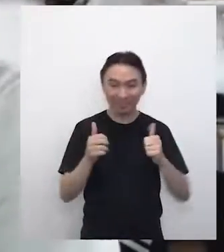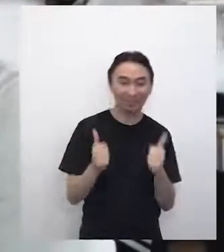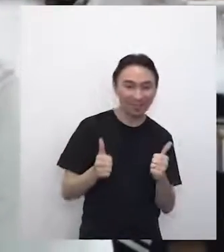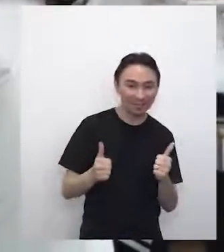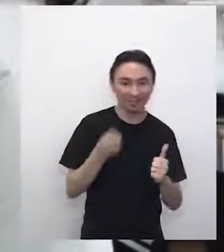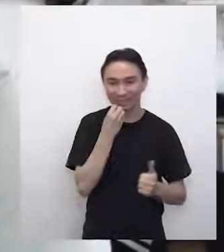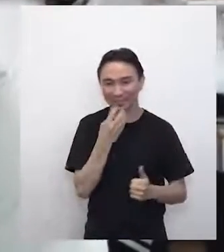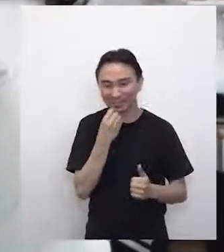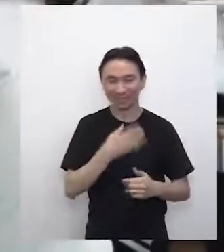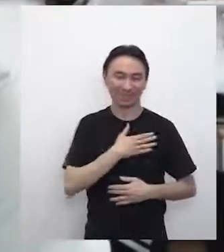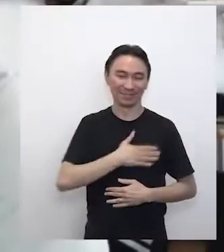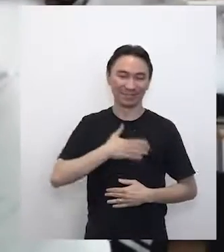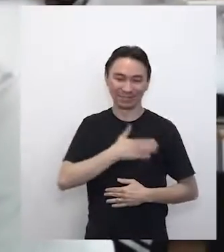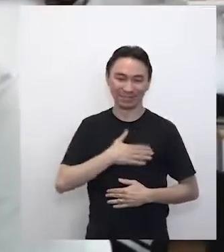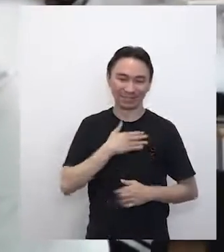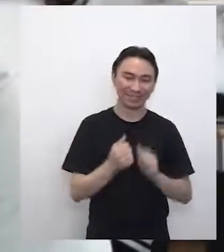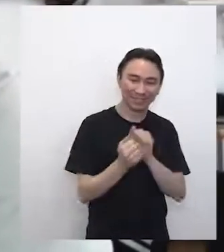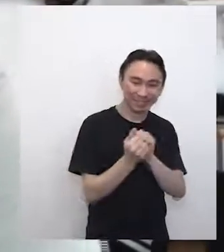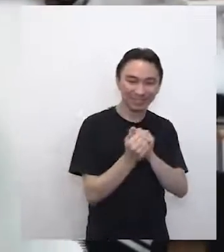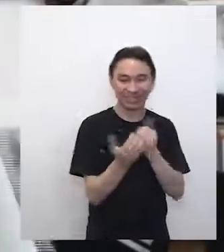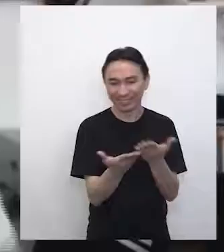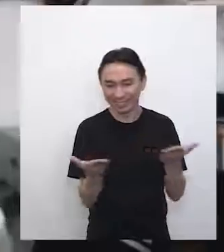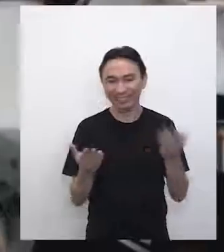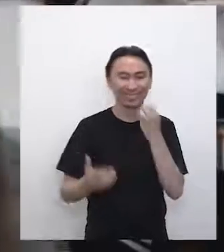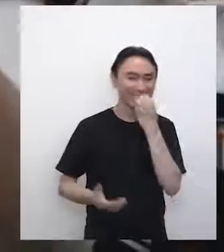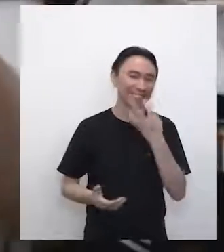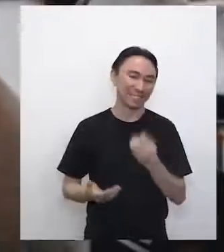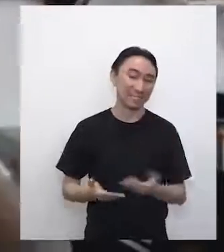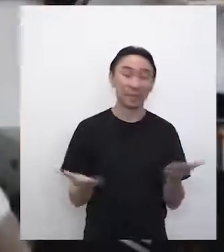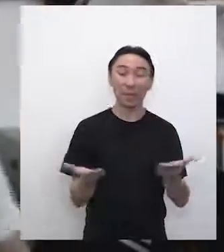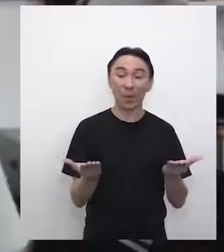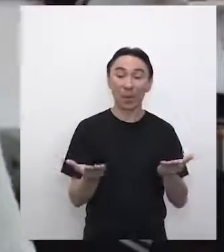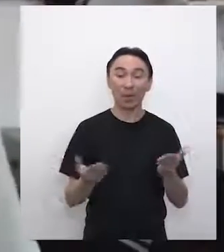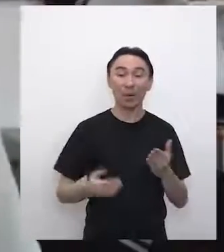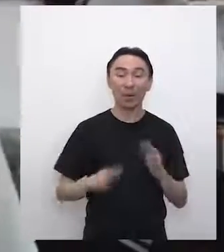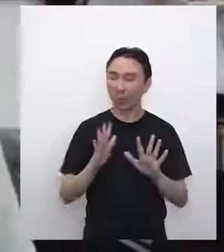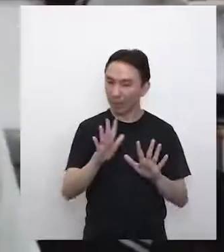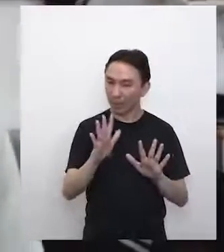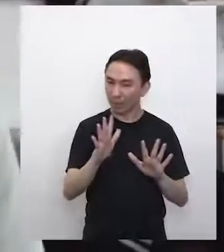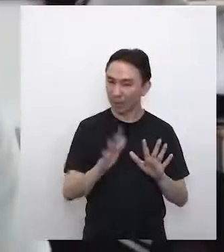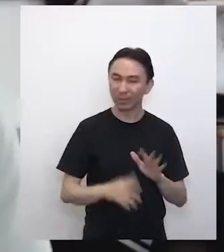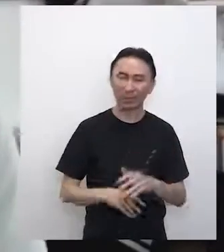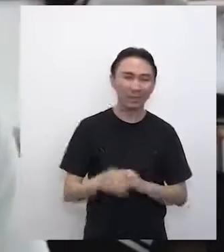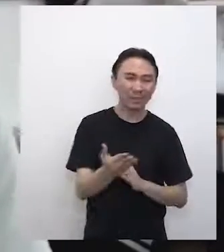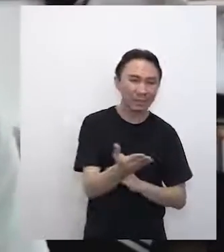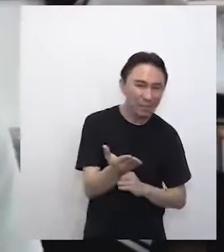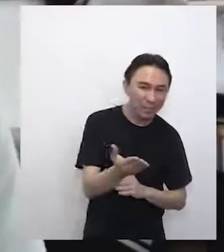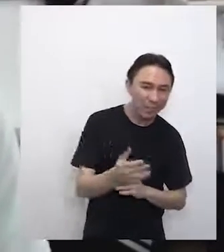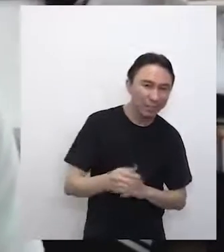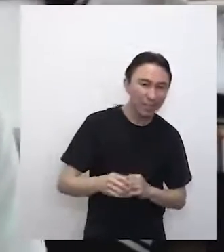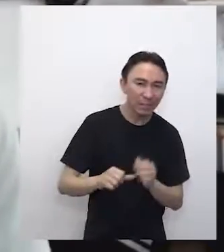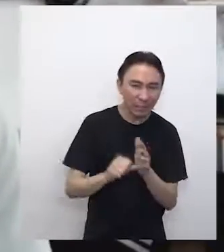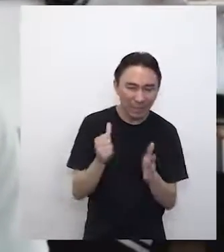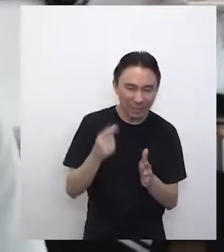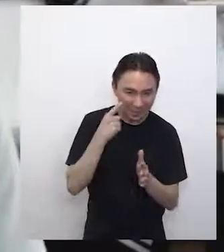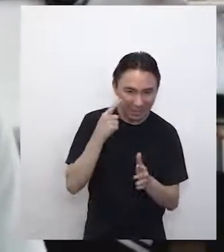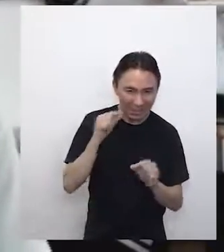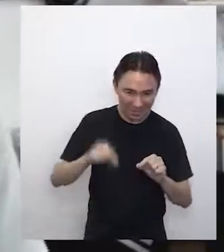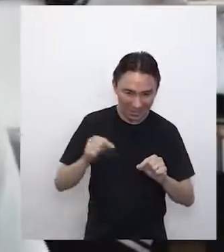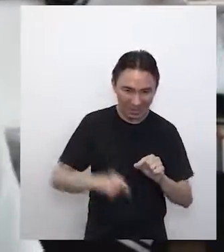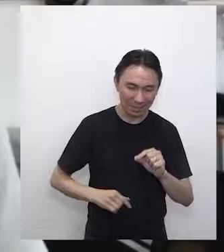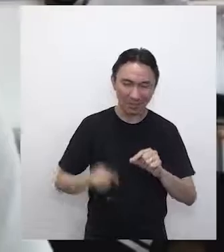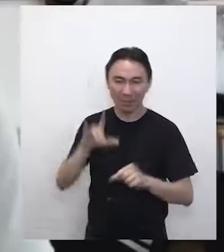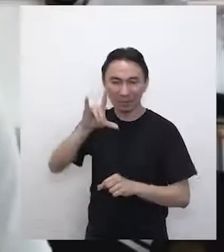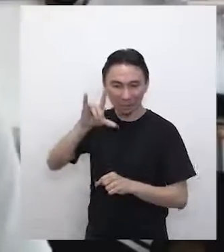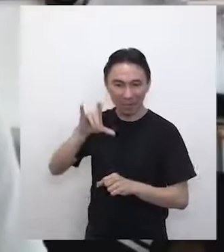Bem legal estar aqui hoje, né? Então, a gente vai, né? Primeira coisa, você conhece já o Instagram do Centro de Inovação?